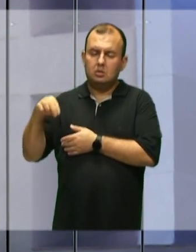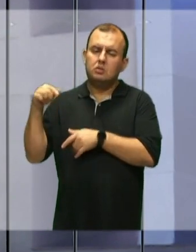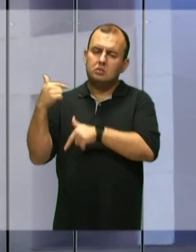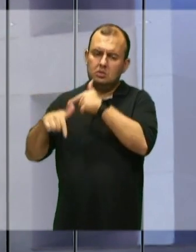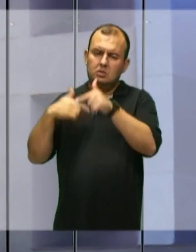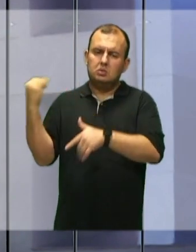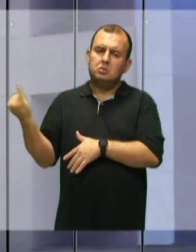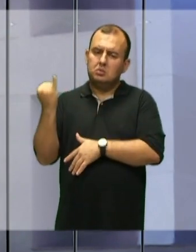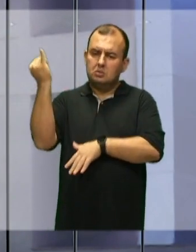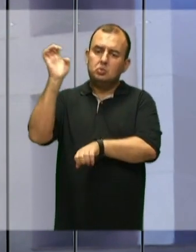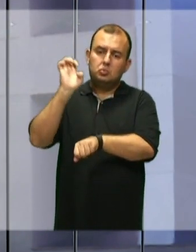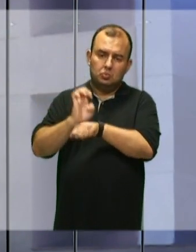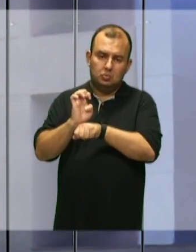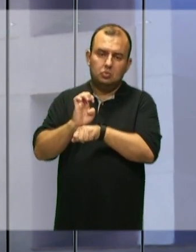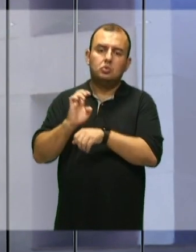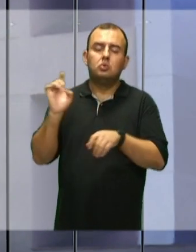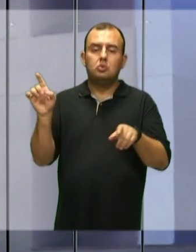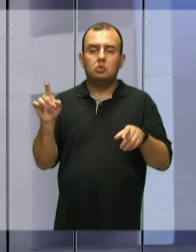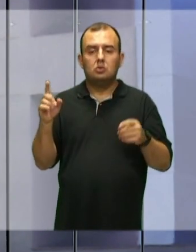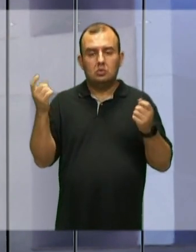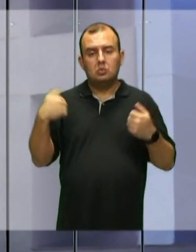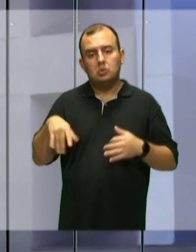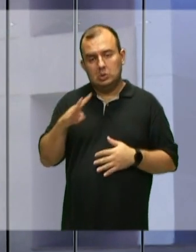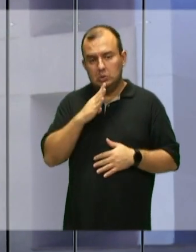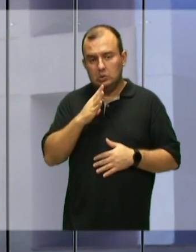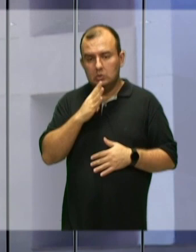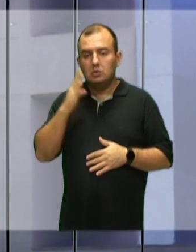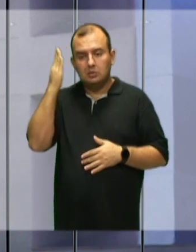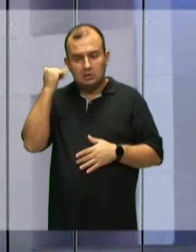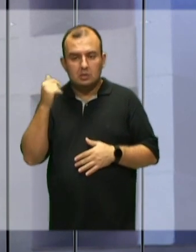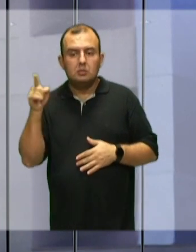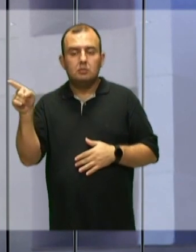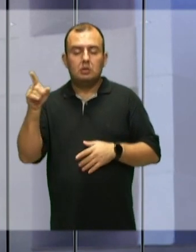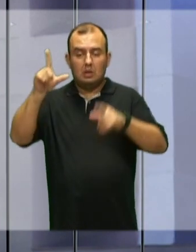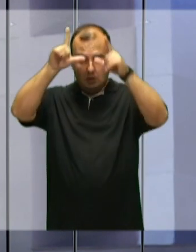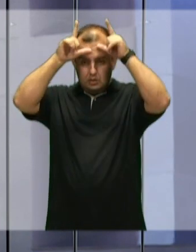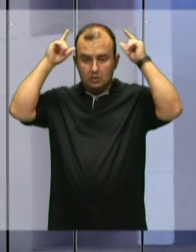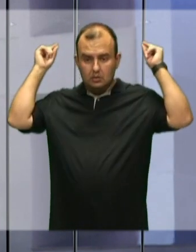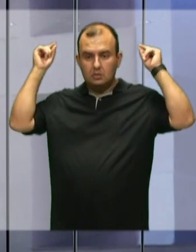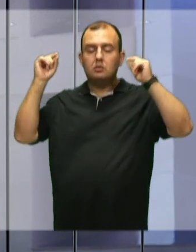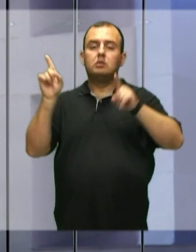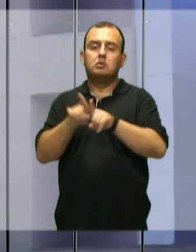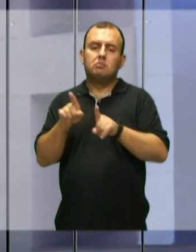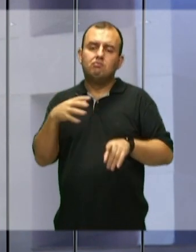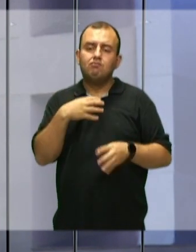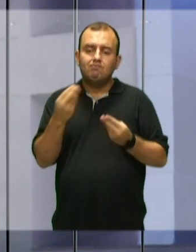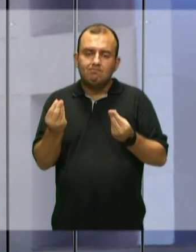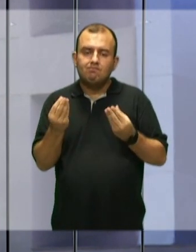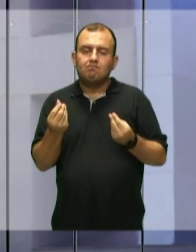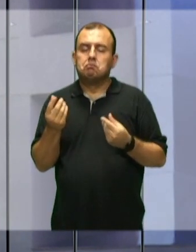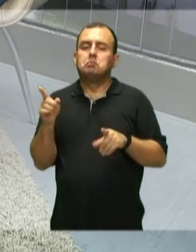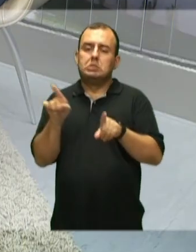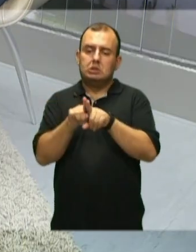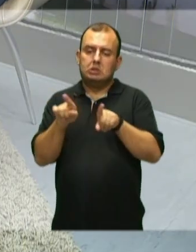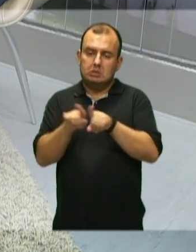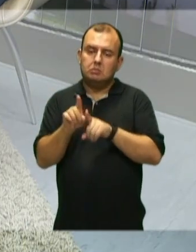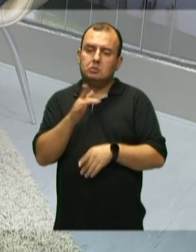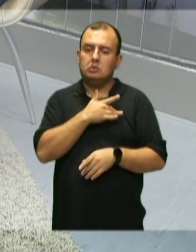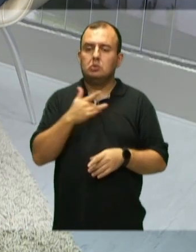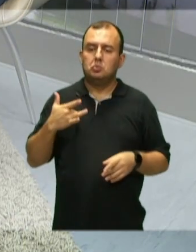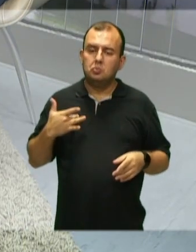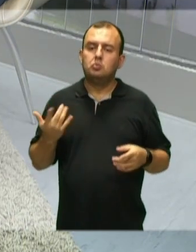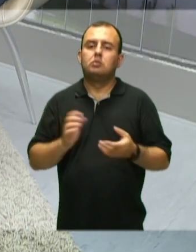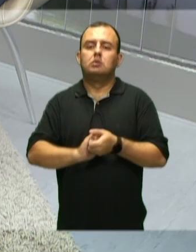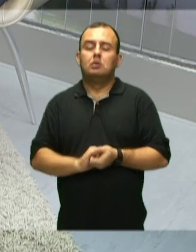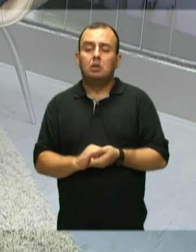importante pro estado falo isso também por por conhecer por saber que enfermeira e por saber da sensibilidade que tem tido com a saúde do Estado de Santa